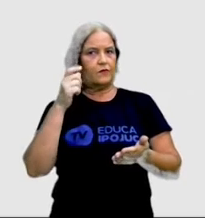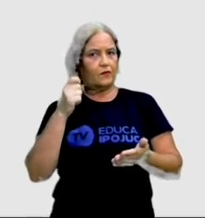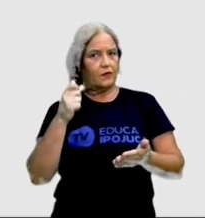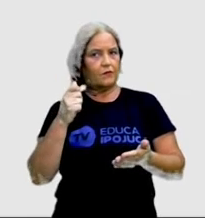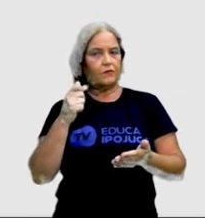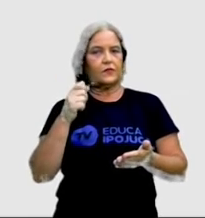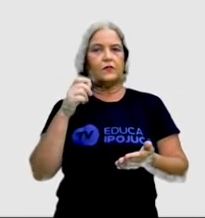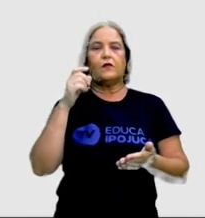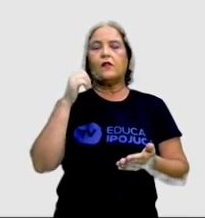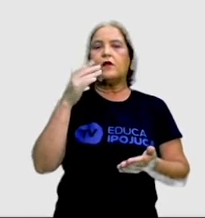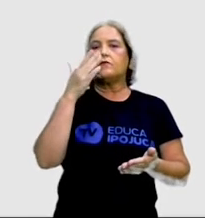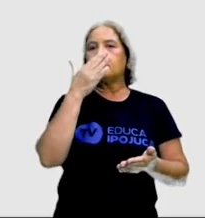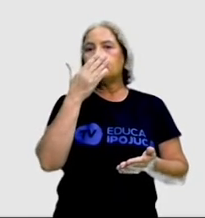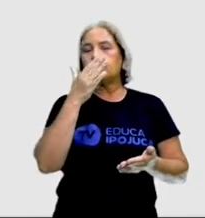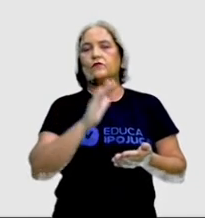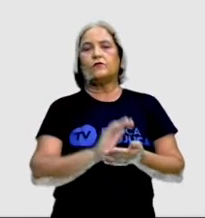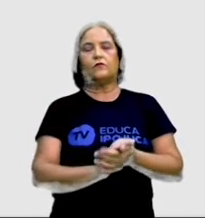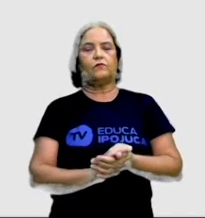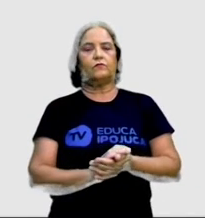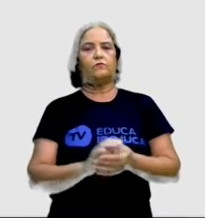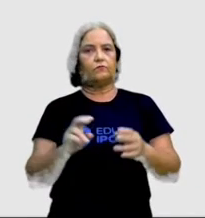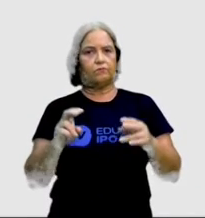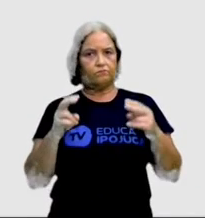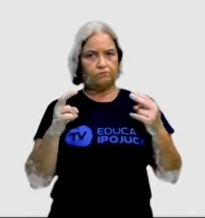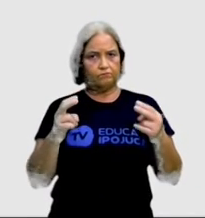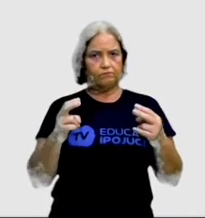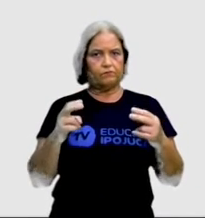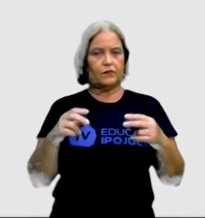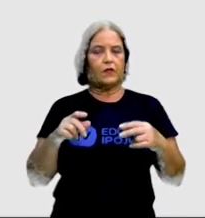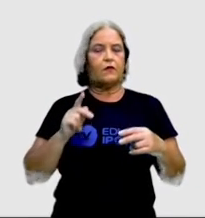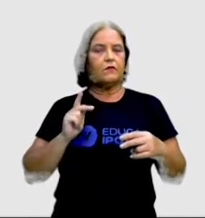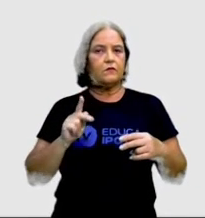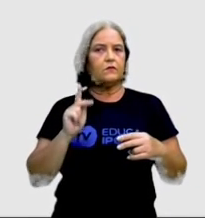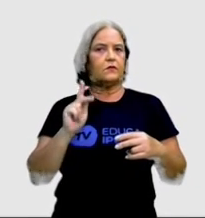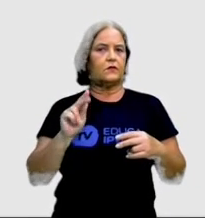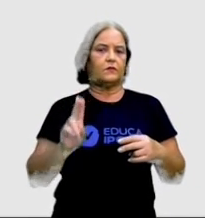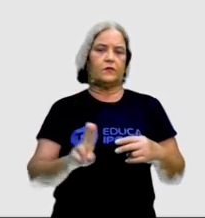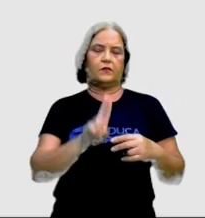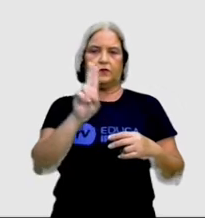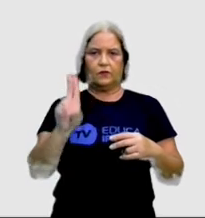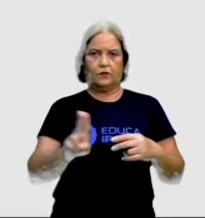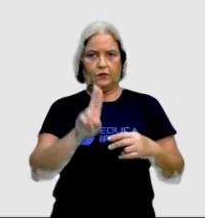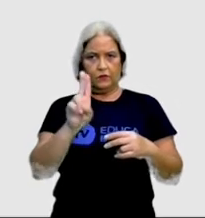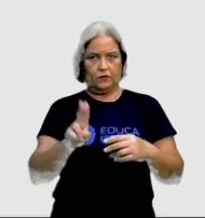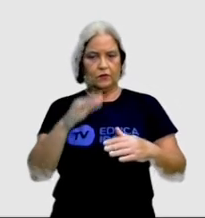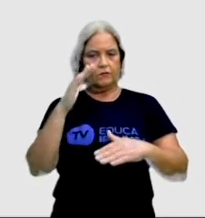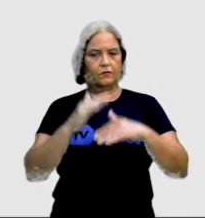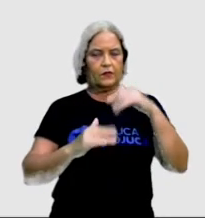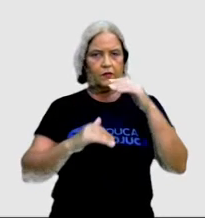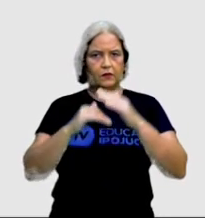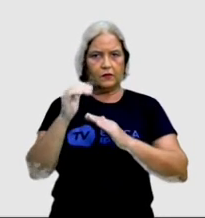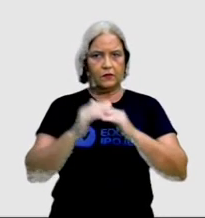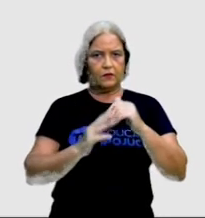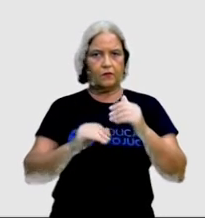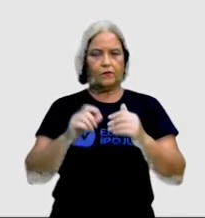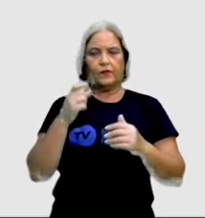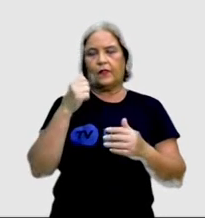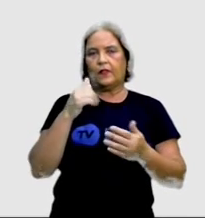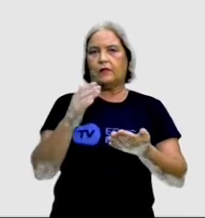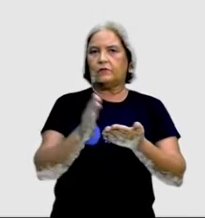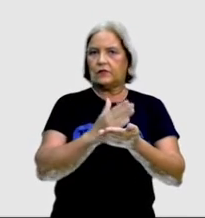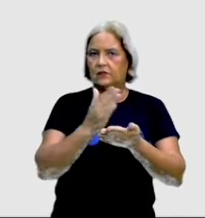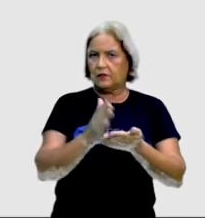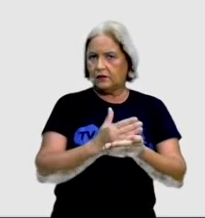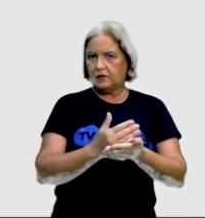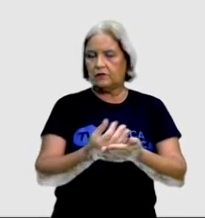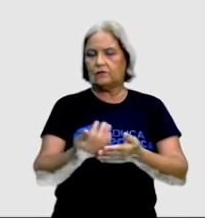de colorir. Então, presta bastante atenção. Sempre que usar o seu material, lápis, caderno, aí